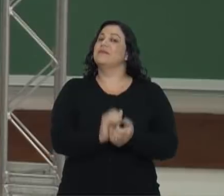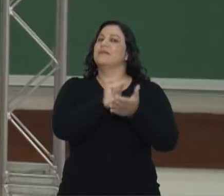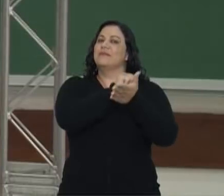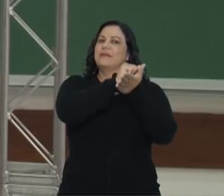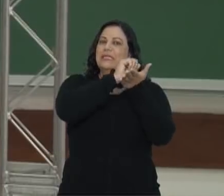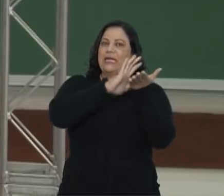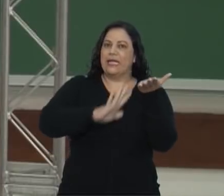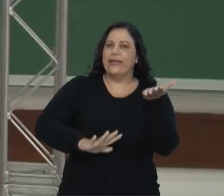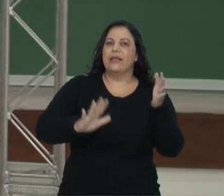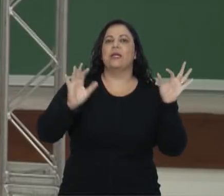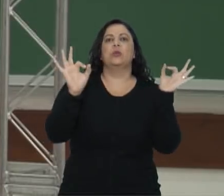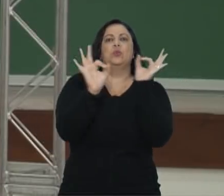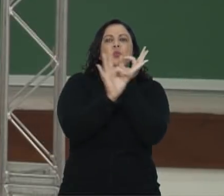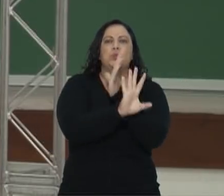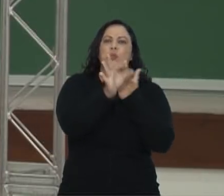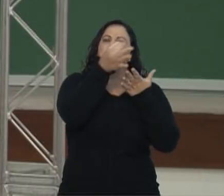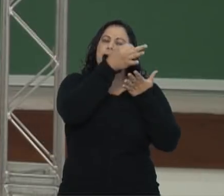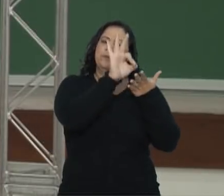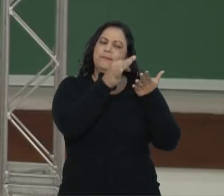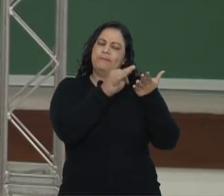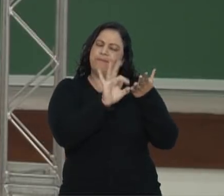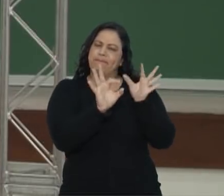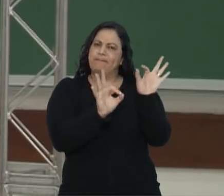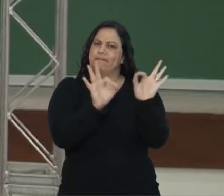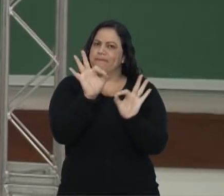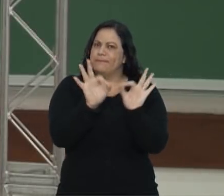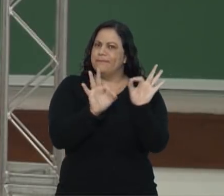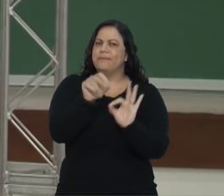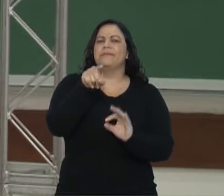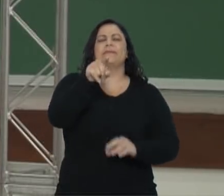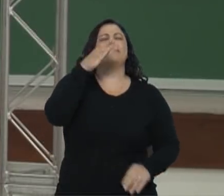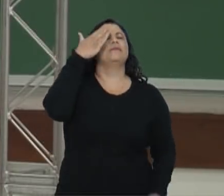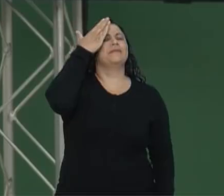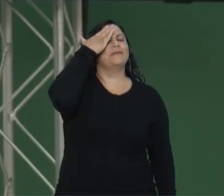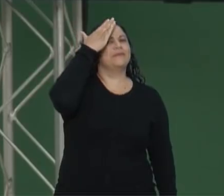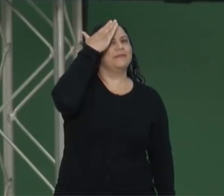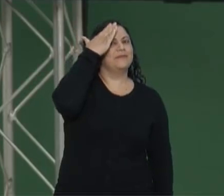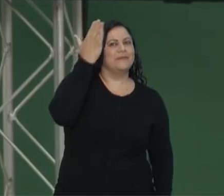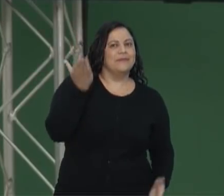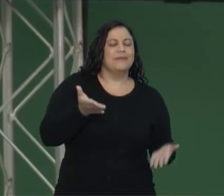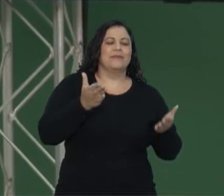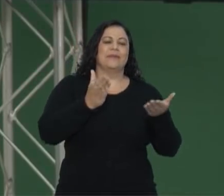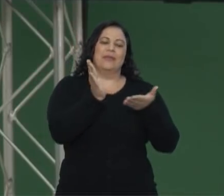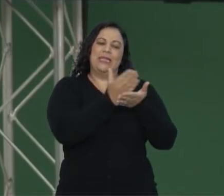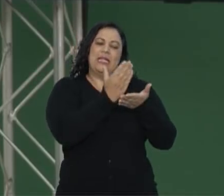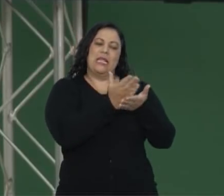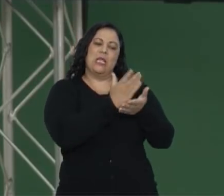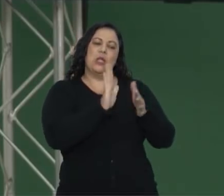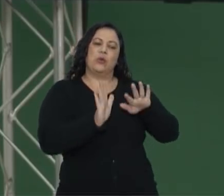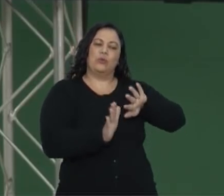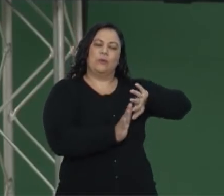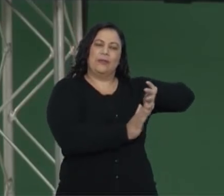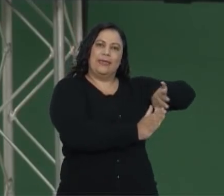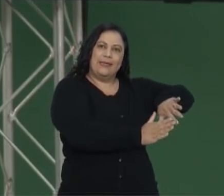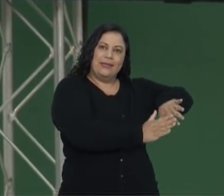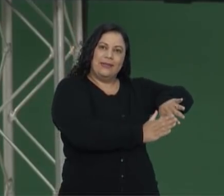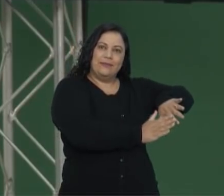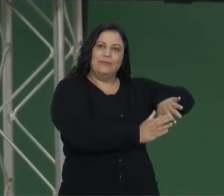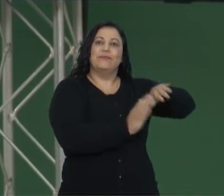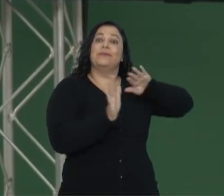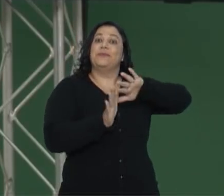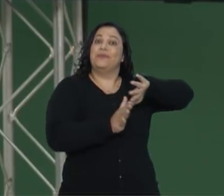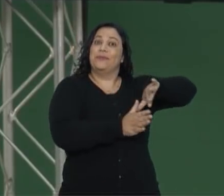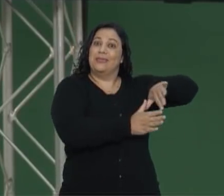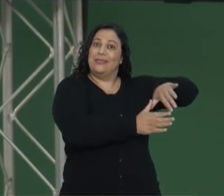Exercício corrigido, caprichado, que eu sei que vocês são. Vamos deixar o caderno agora um pouquinho de lado? Deixa no